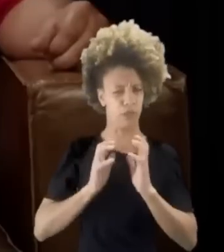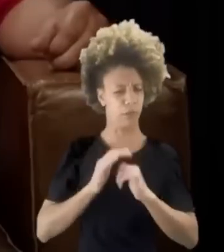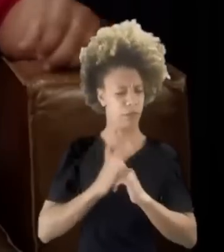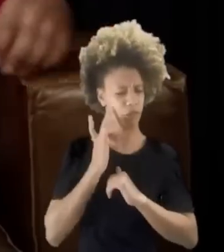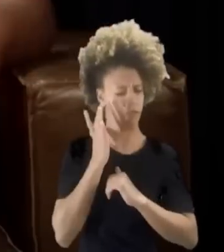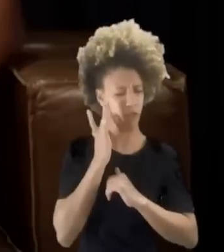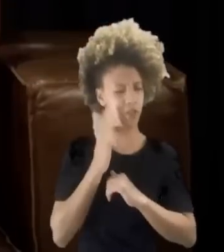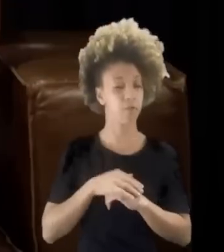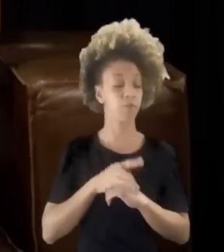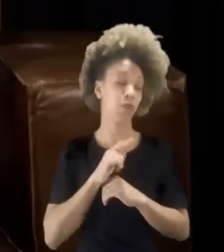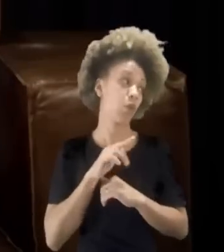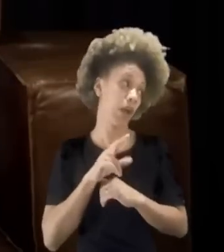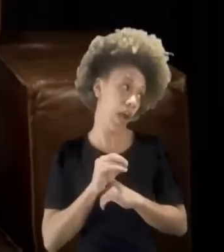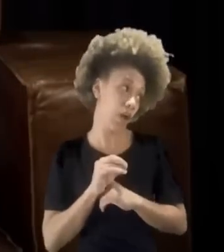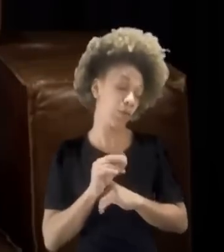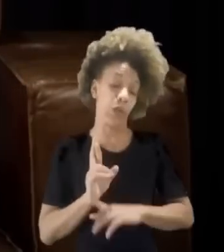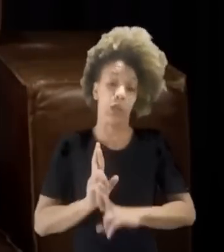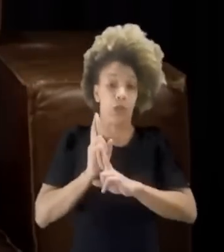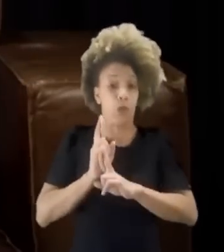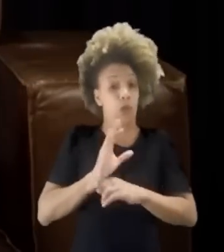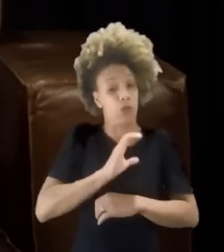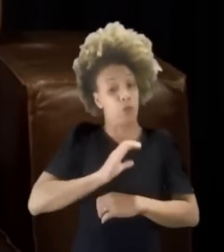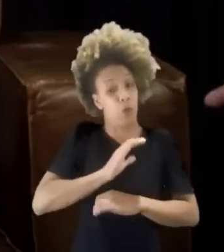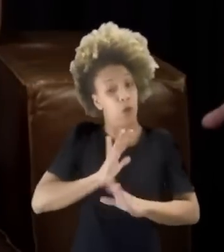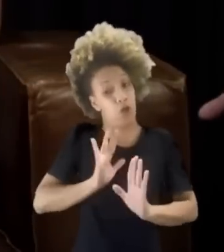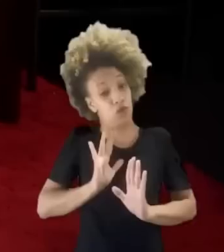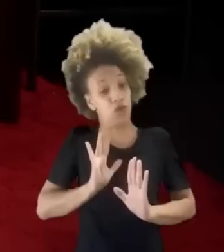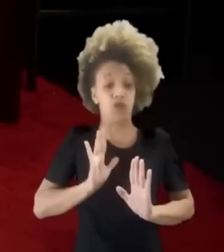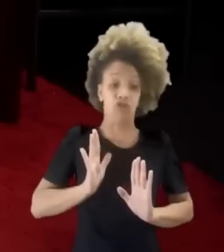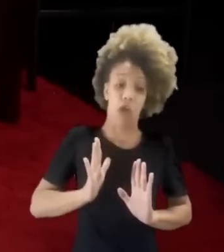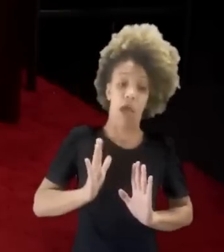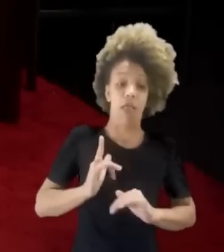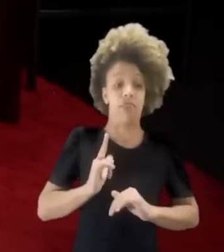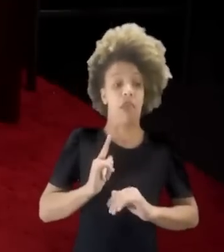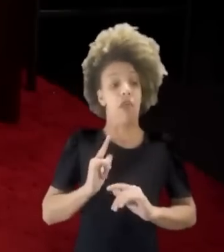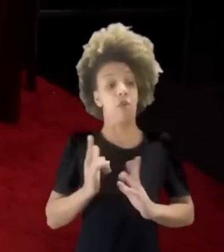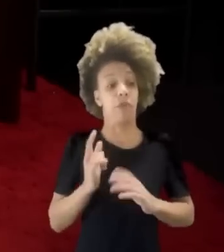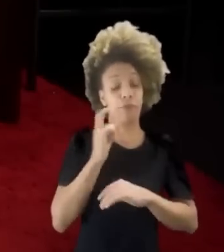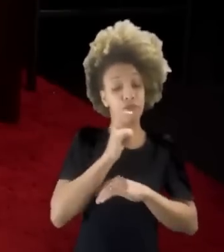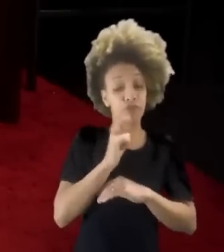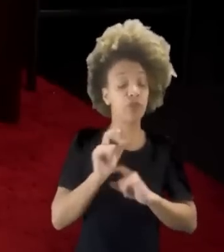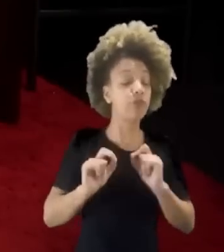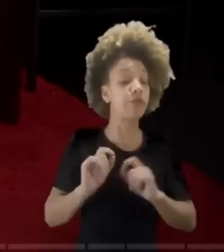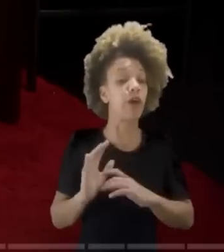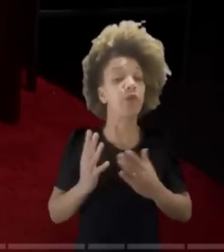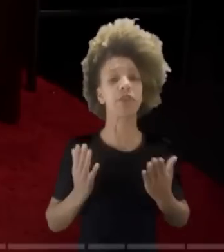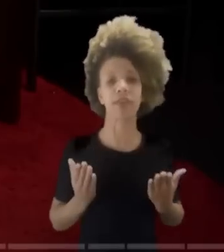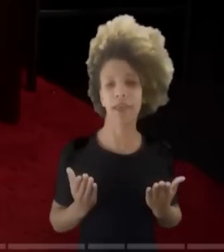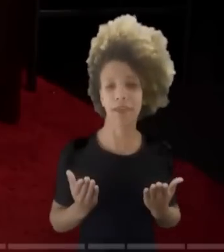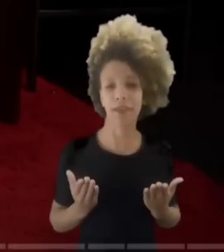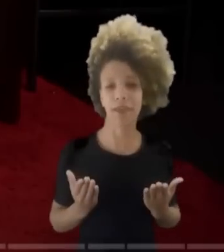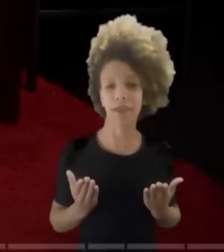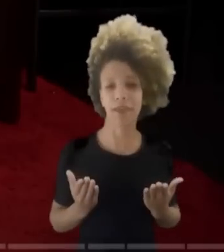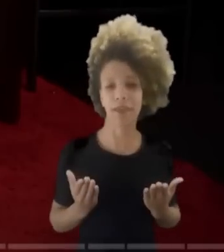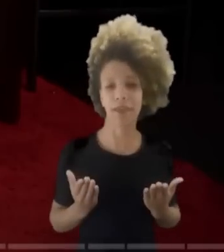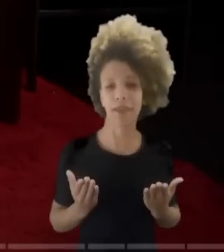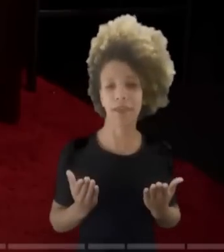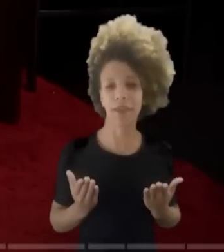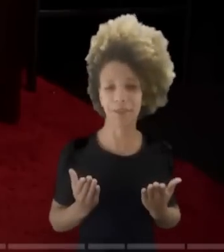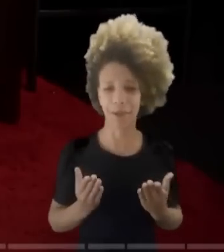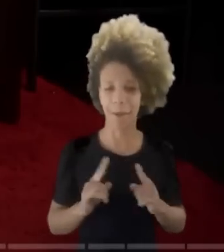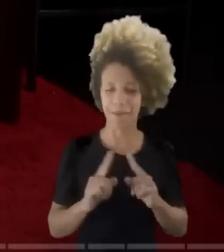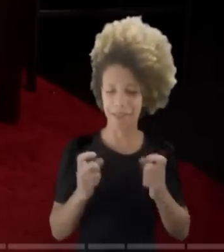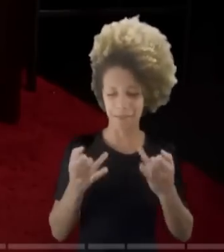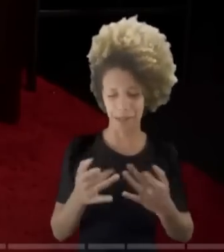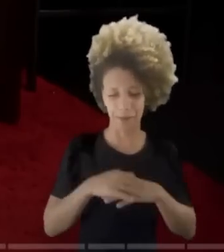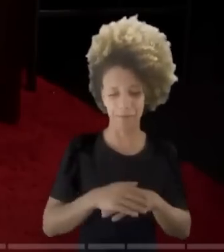fácil que chega para o Corinthians quer dizer uma coisa que está acontecendo só para explicar mais